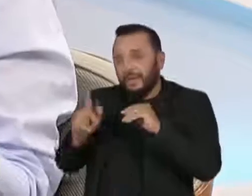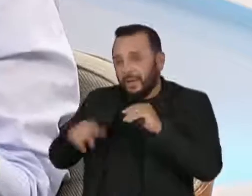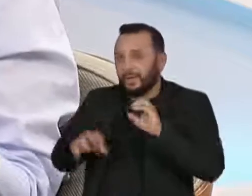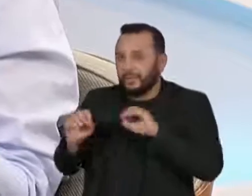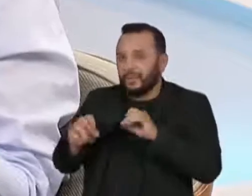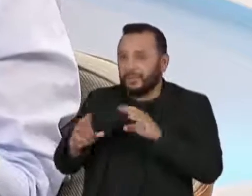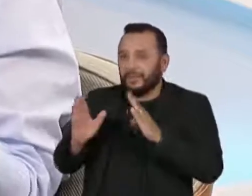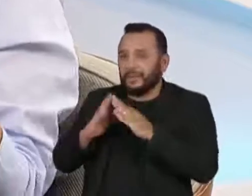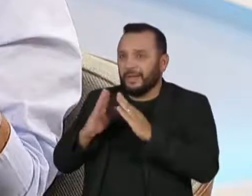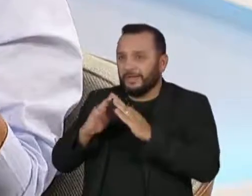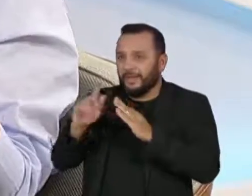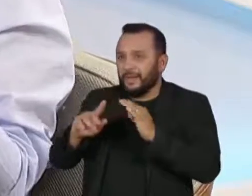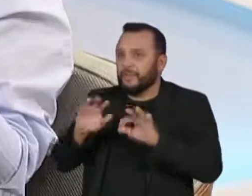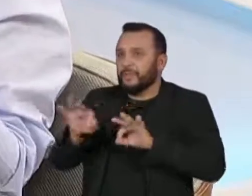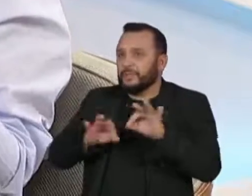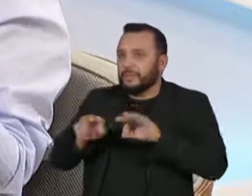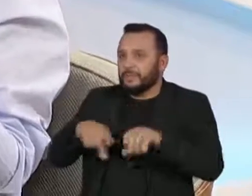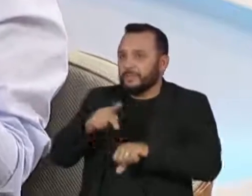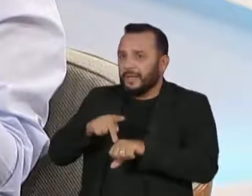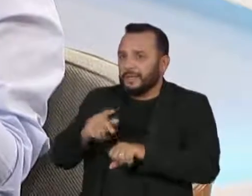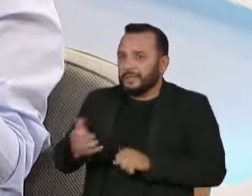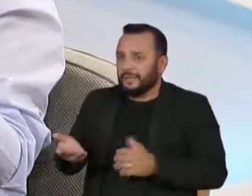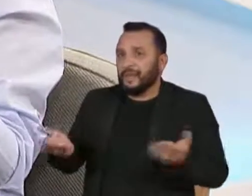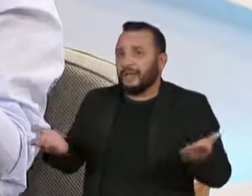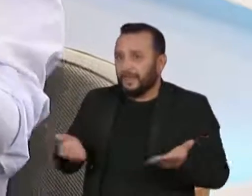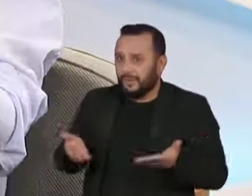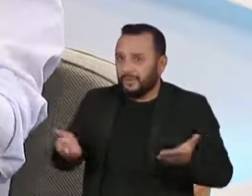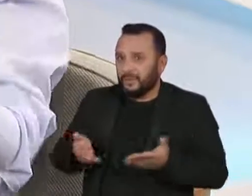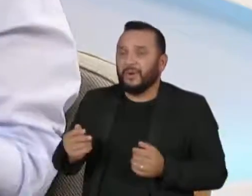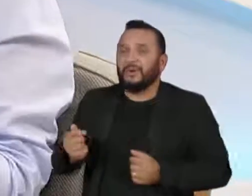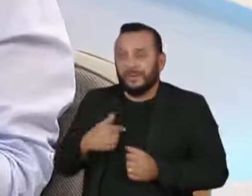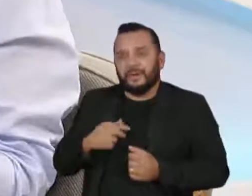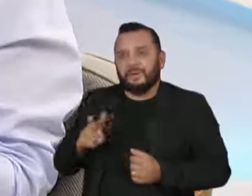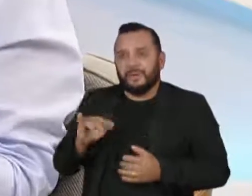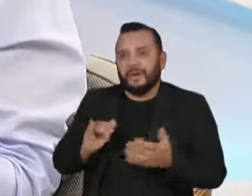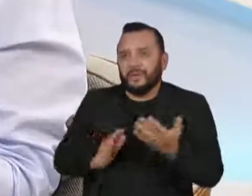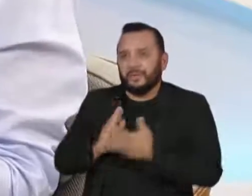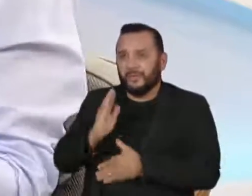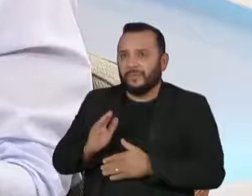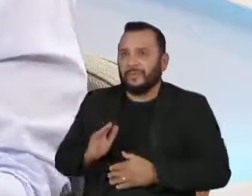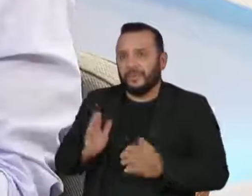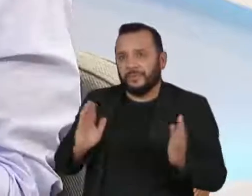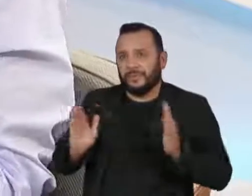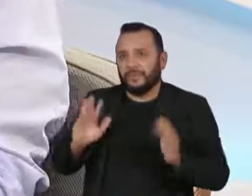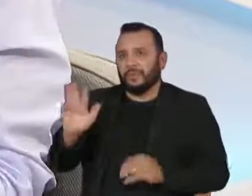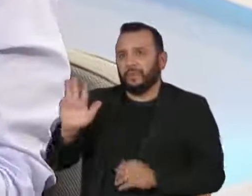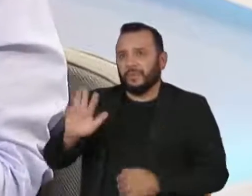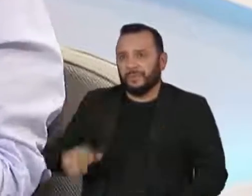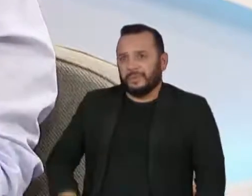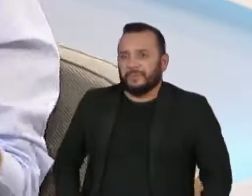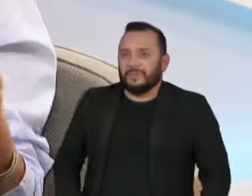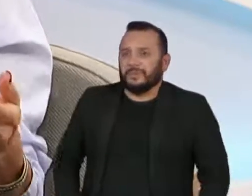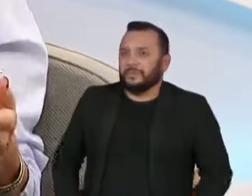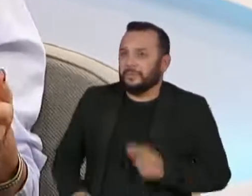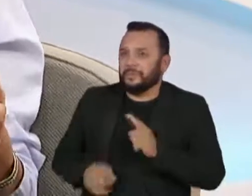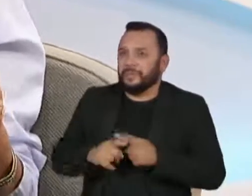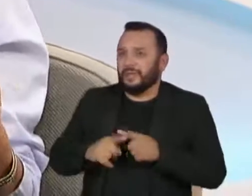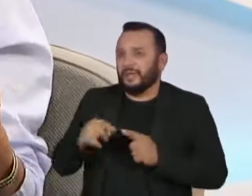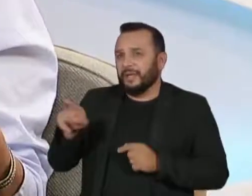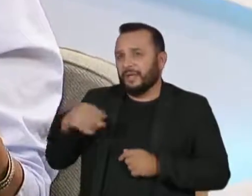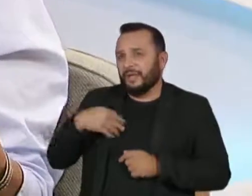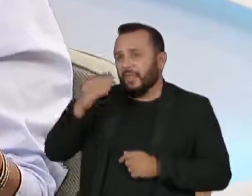é à toa. E agora a gente corre o risco de ter a educação domiciliar aprovada no governo Lula, porque ele não está dando a menor